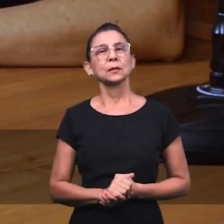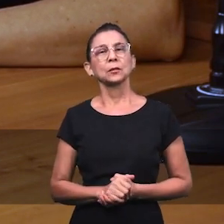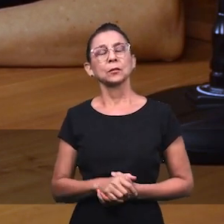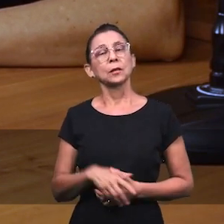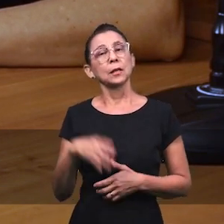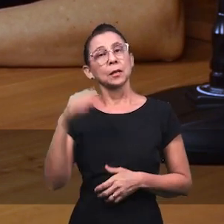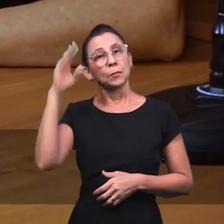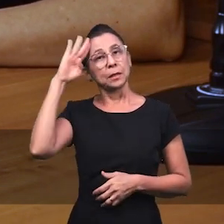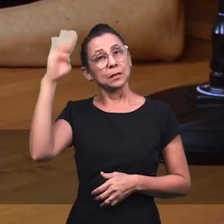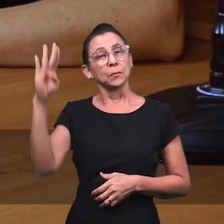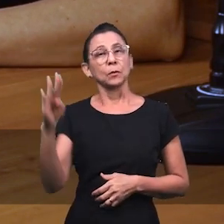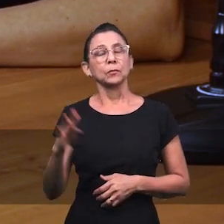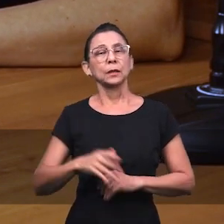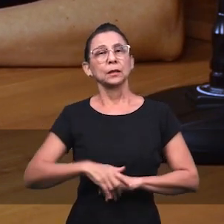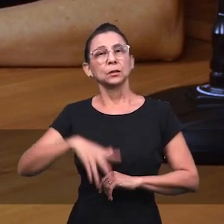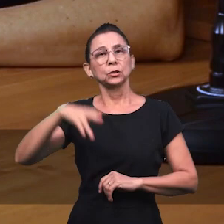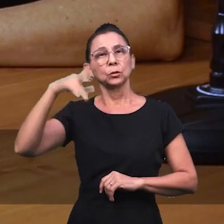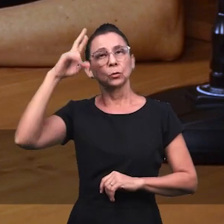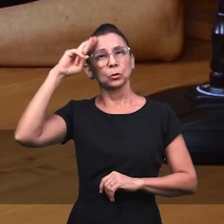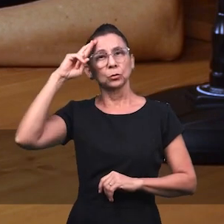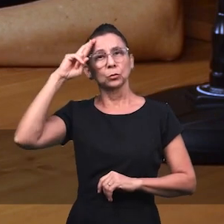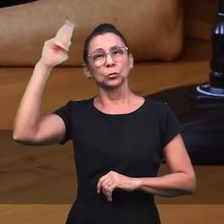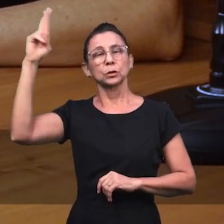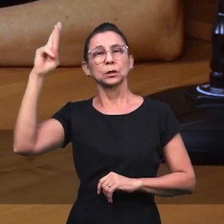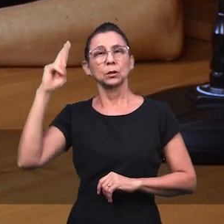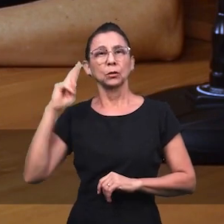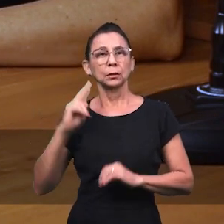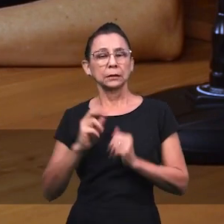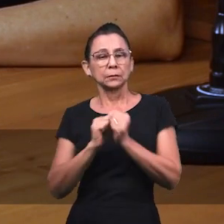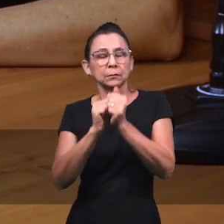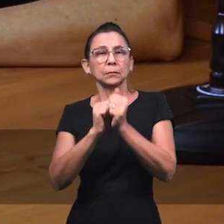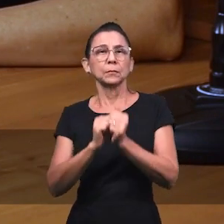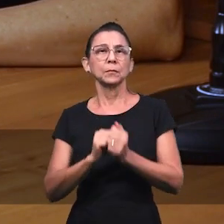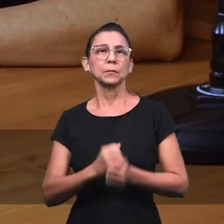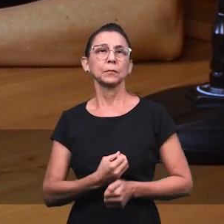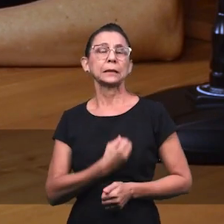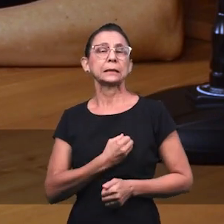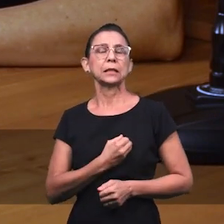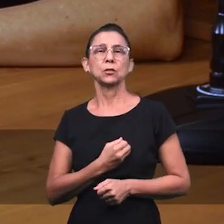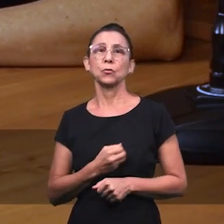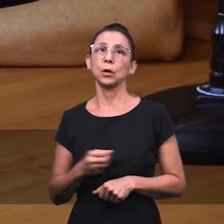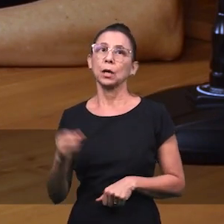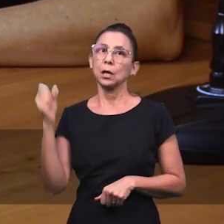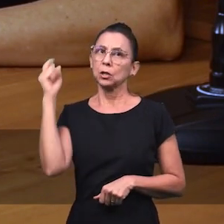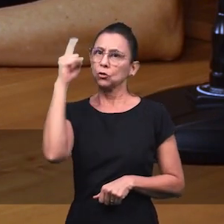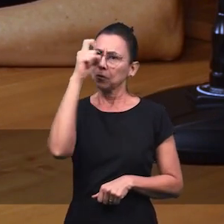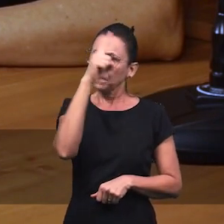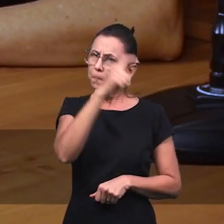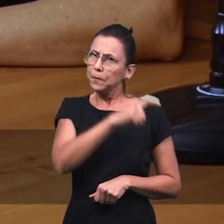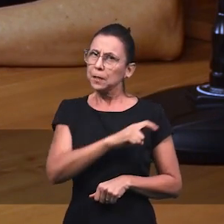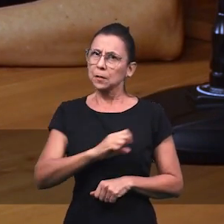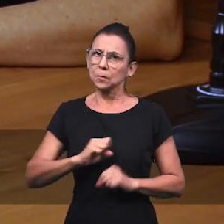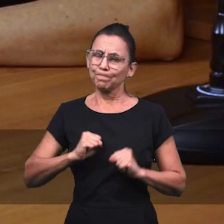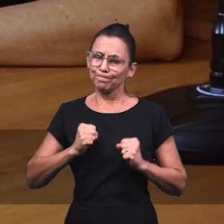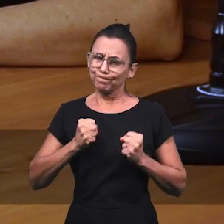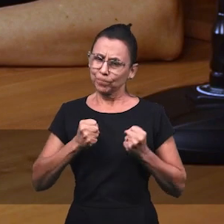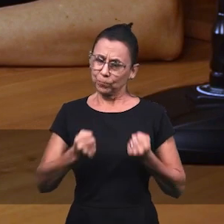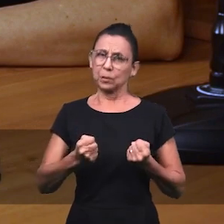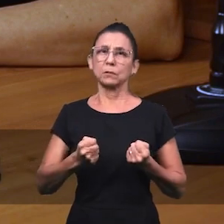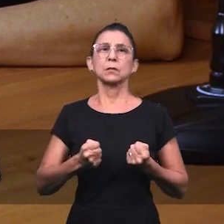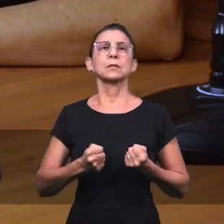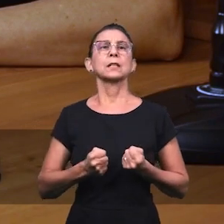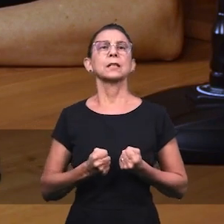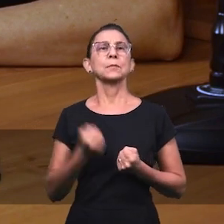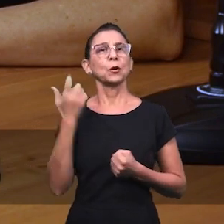família. Passamos, foi árduo, mas valeu a pena. Quando eu fui para a